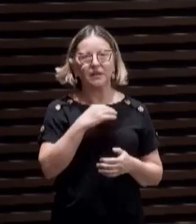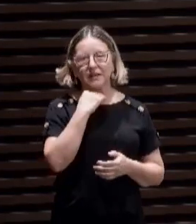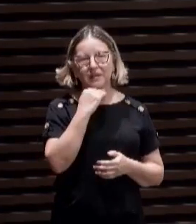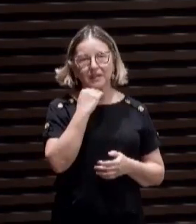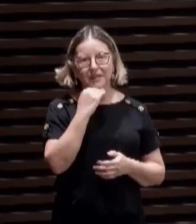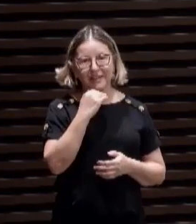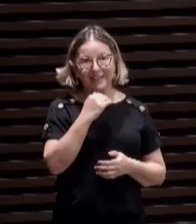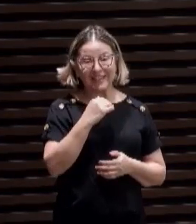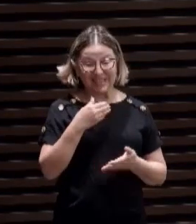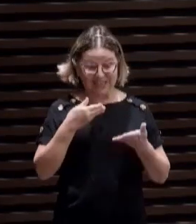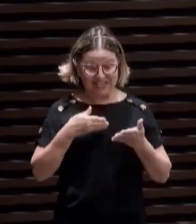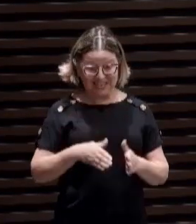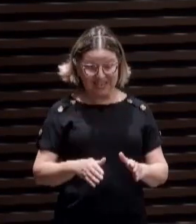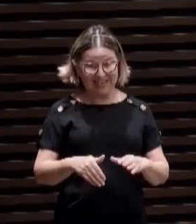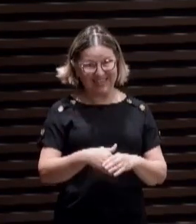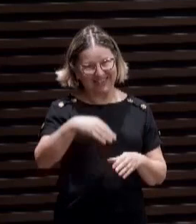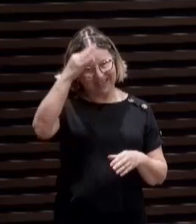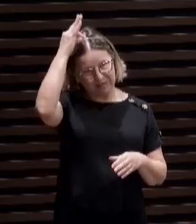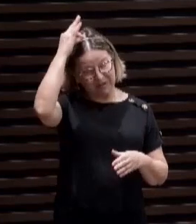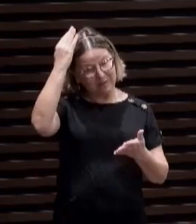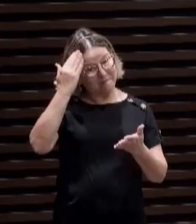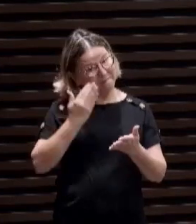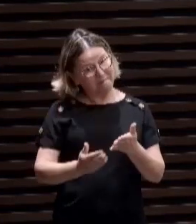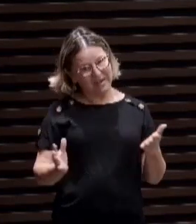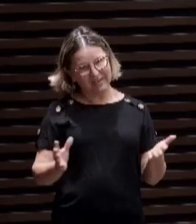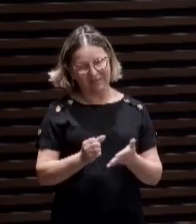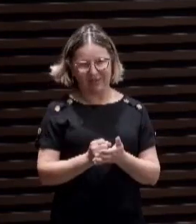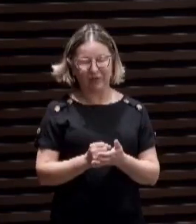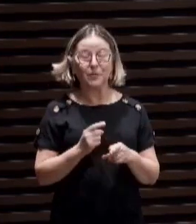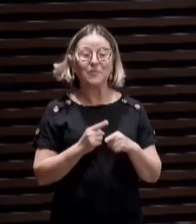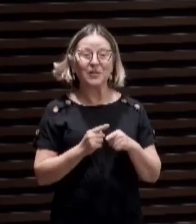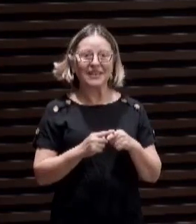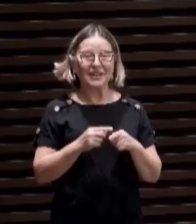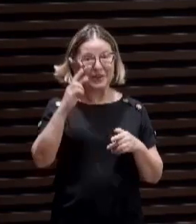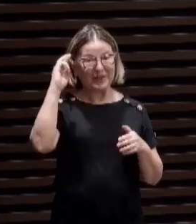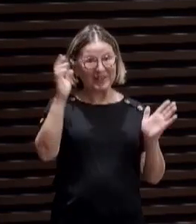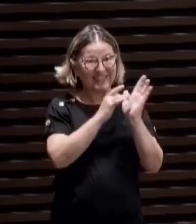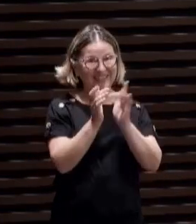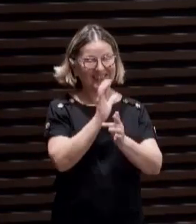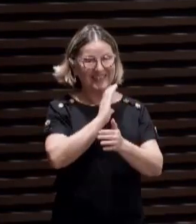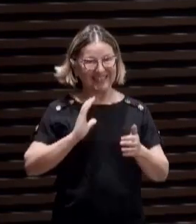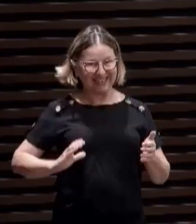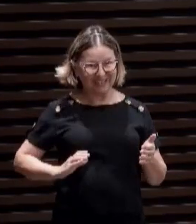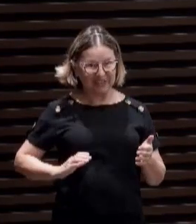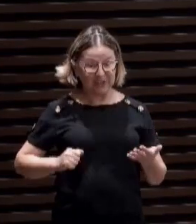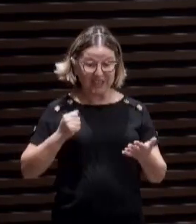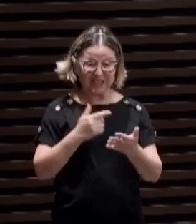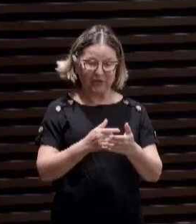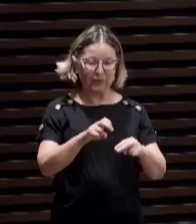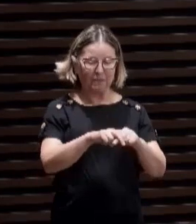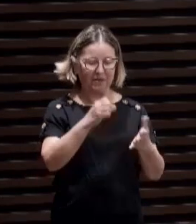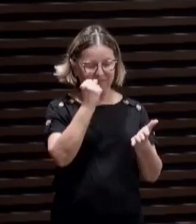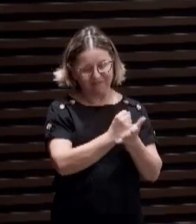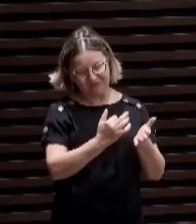perde a sua salvação, porque ela foi garantida pelo sangue derramado do Senhor Jesus Cristo. Nós somos salvos e